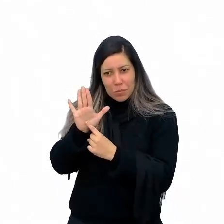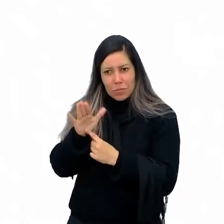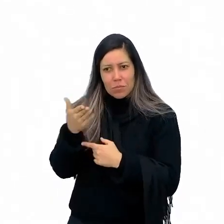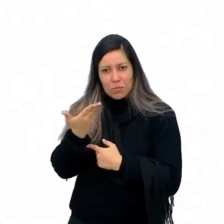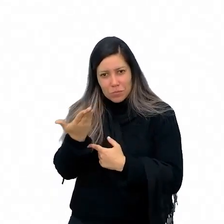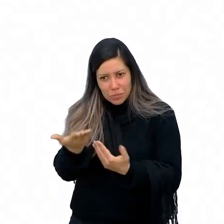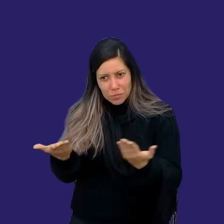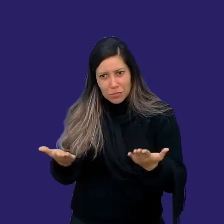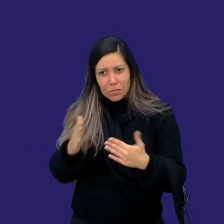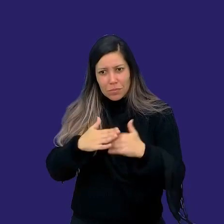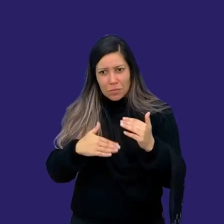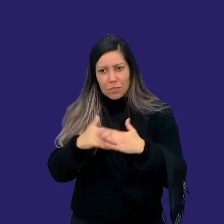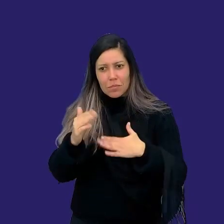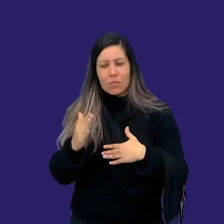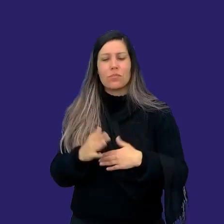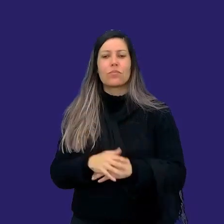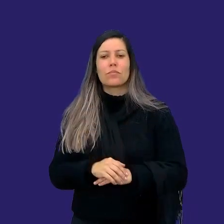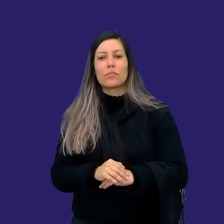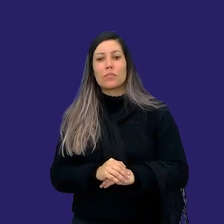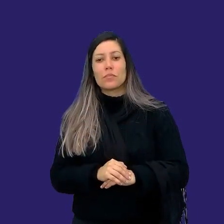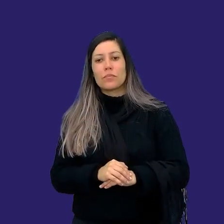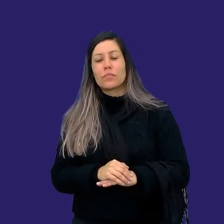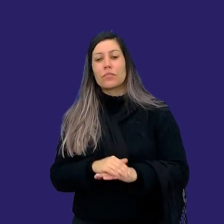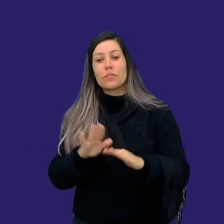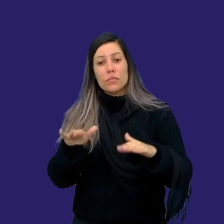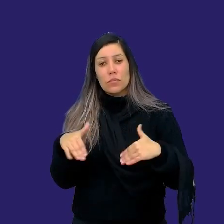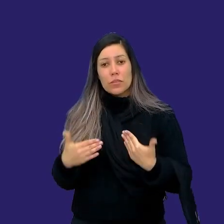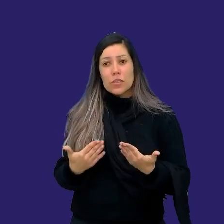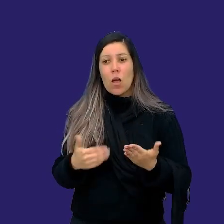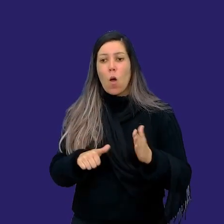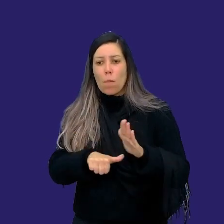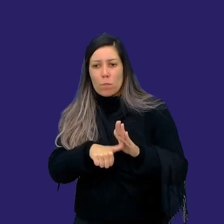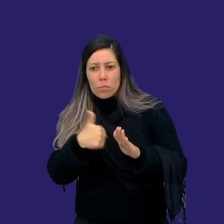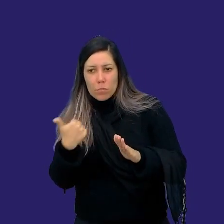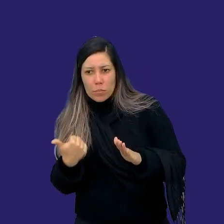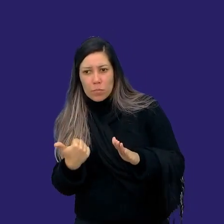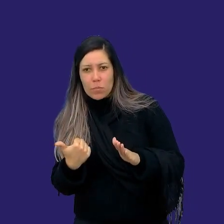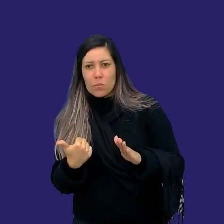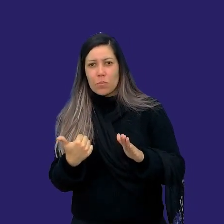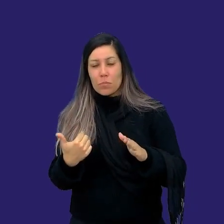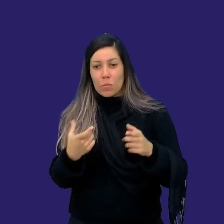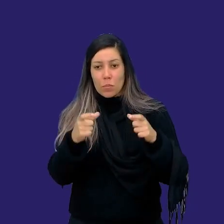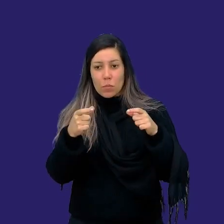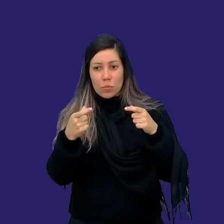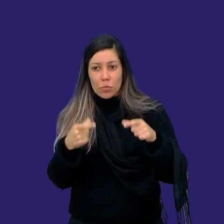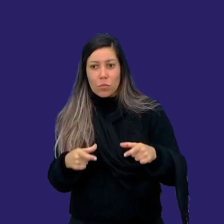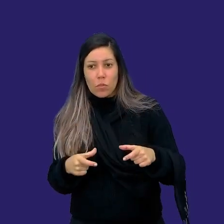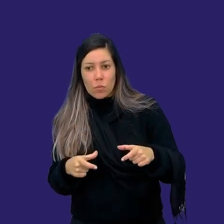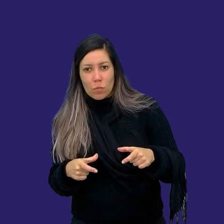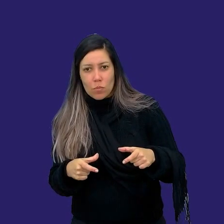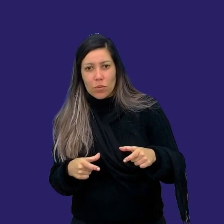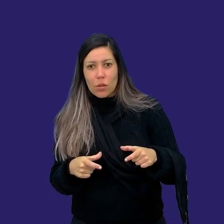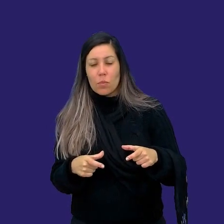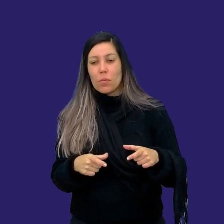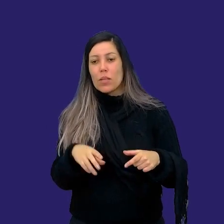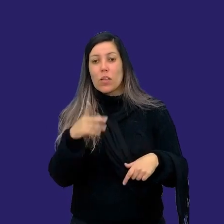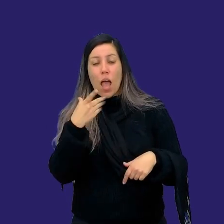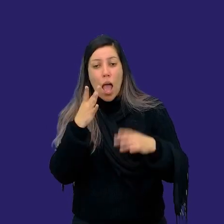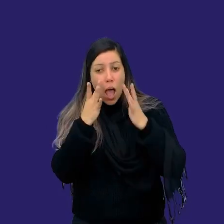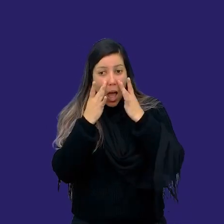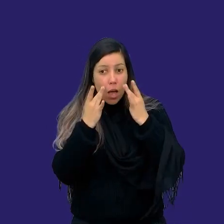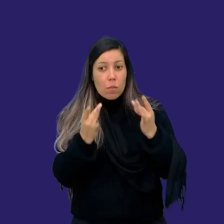Bom, então, sendo assim, nós temos aqui o que nós intitulamos como um primeiro momento, aonde nós vamos aí observar